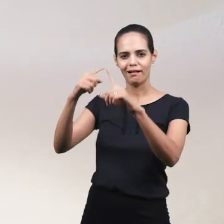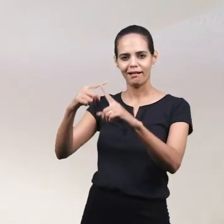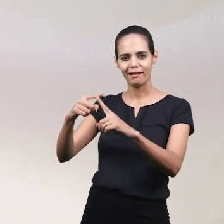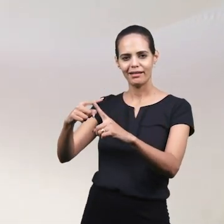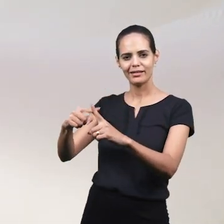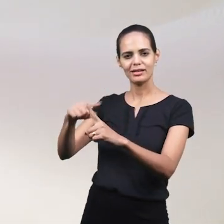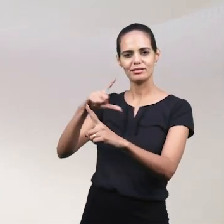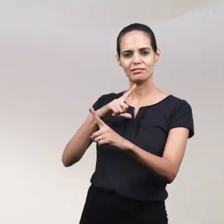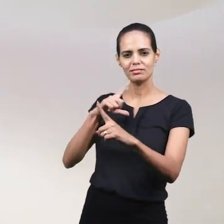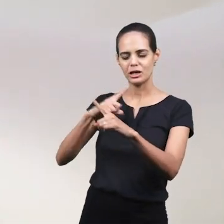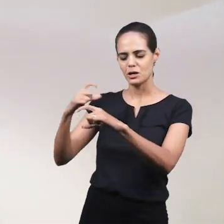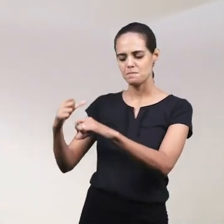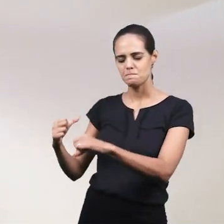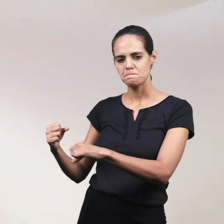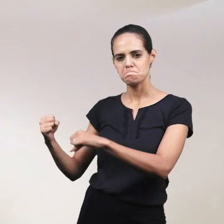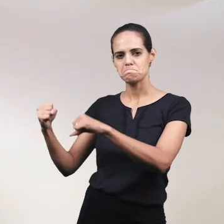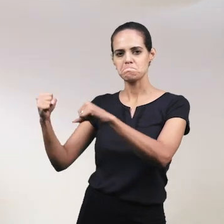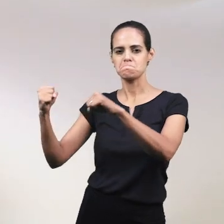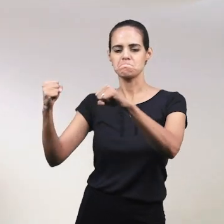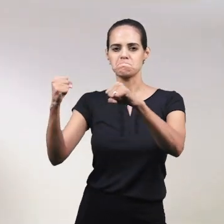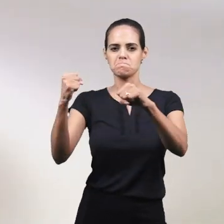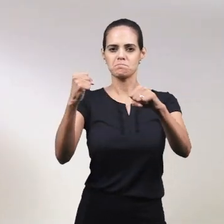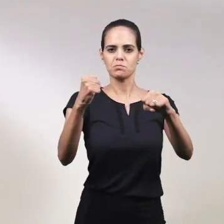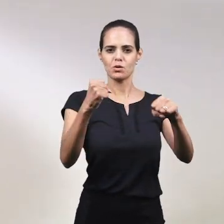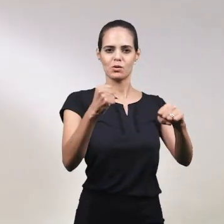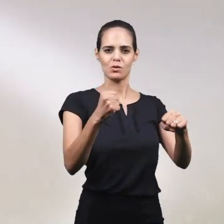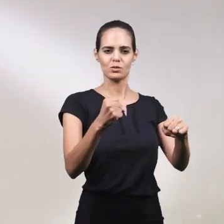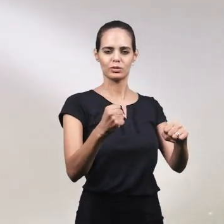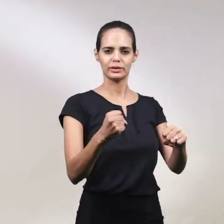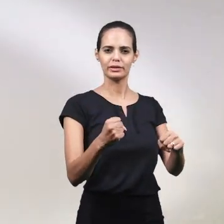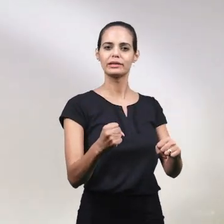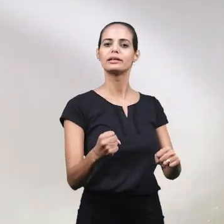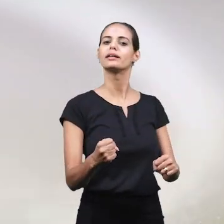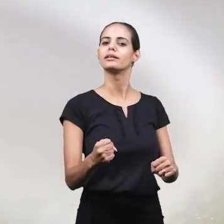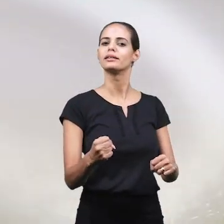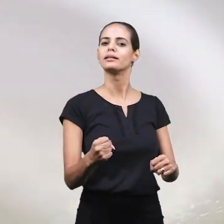Teus vestidos são